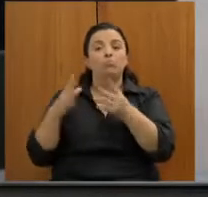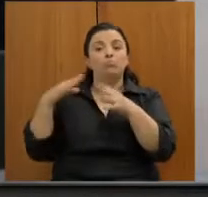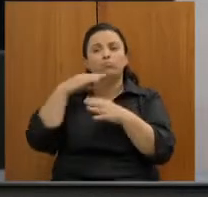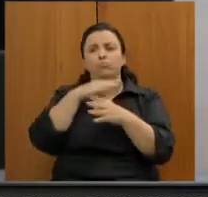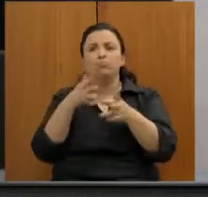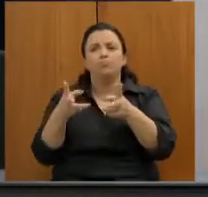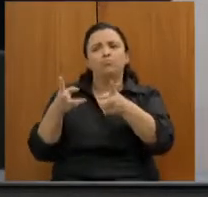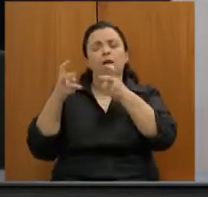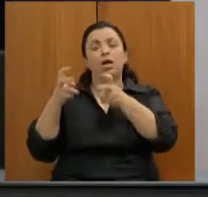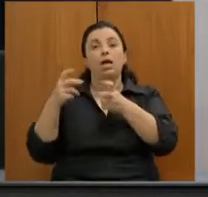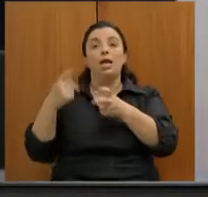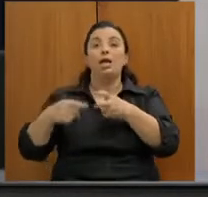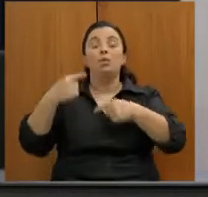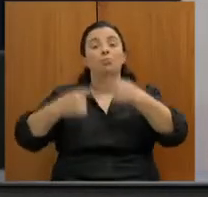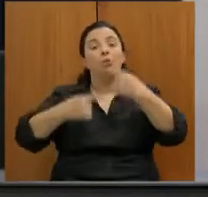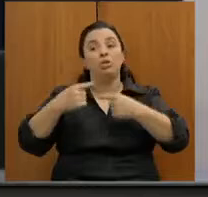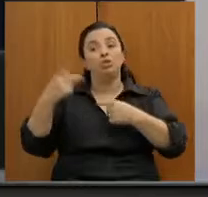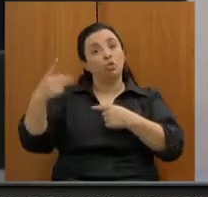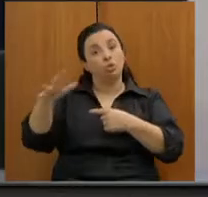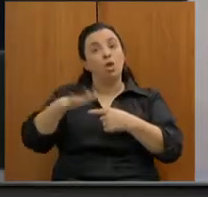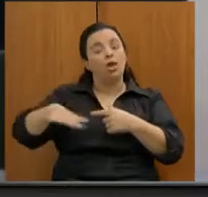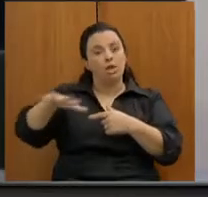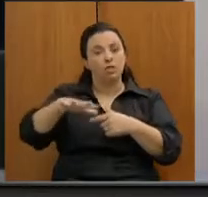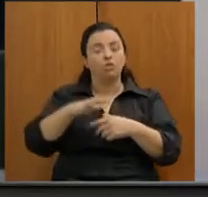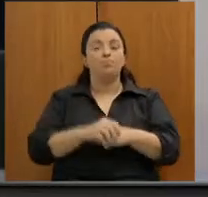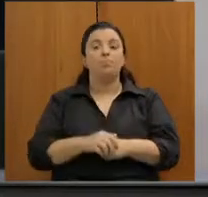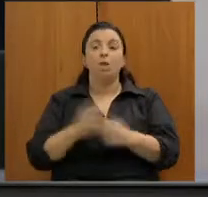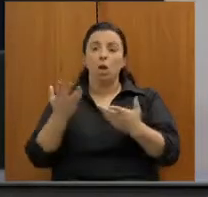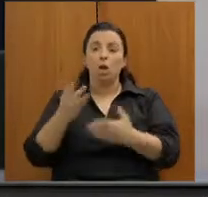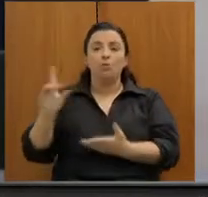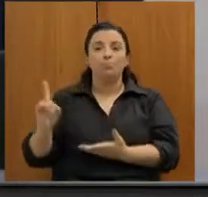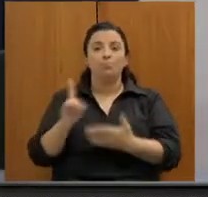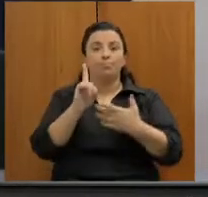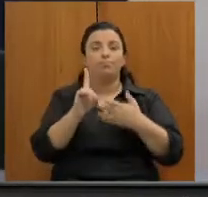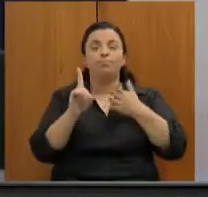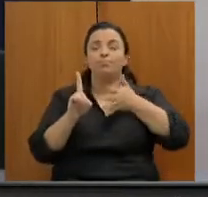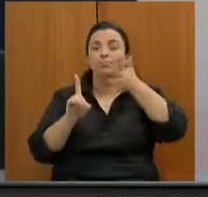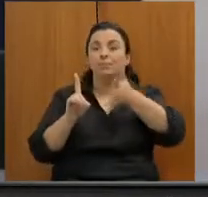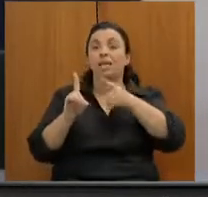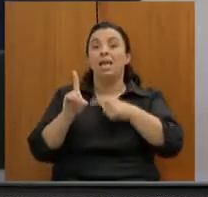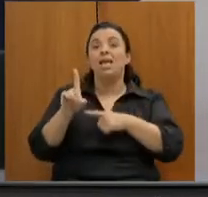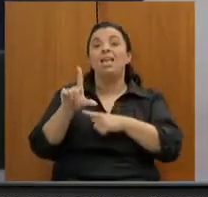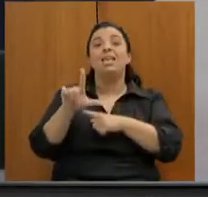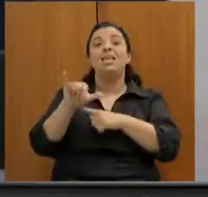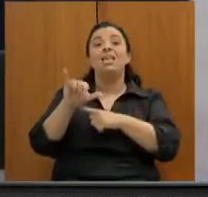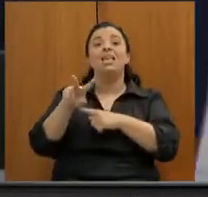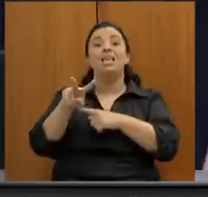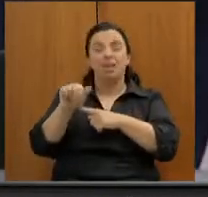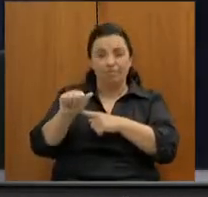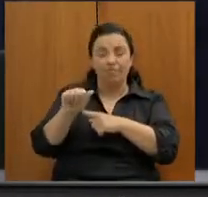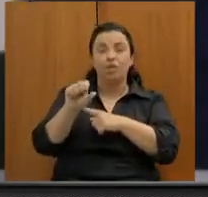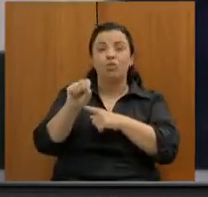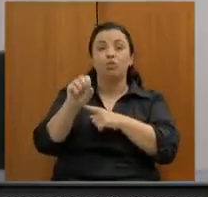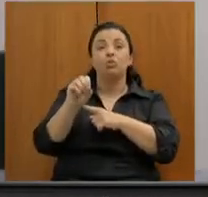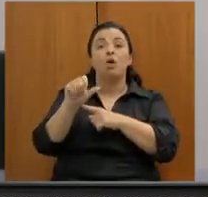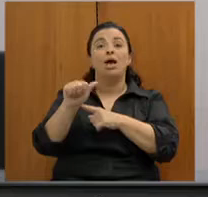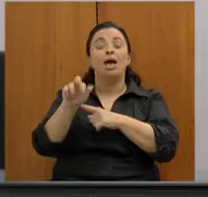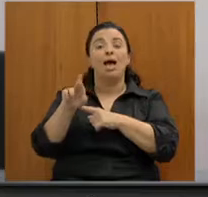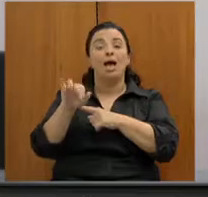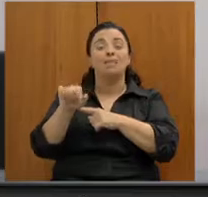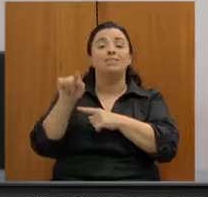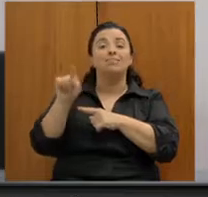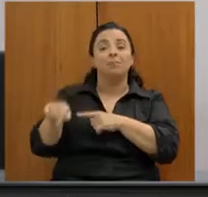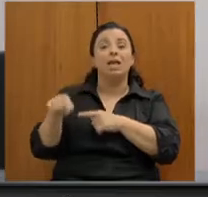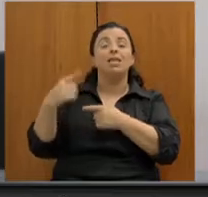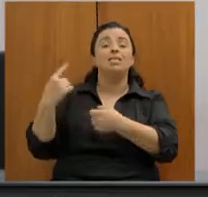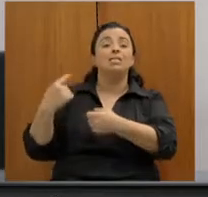nas suas regiões aí eu vou passar a palavra agora para a Lívia Soares que é natural de